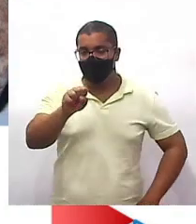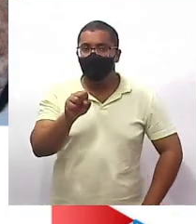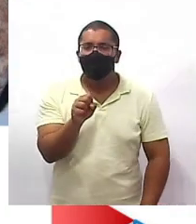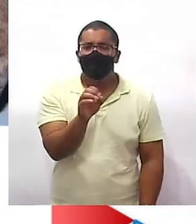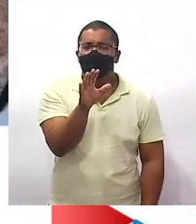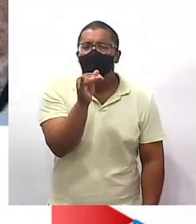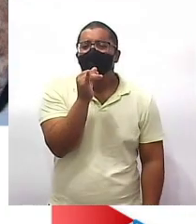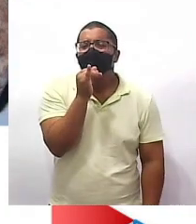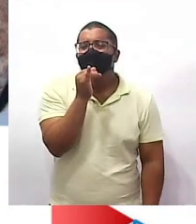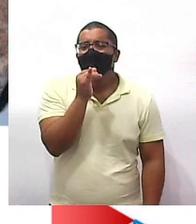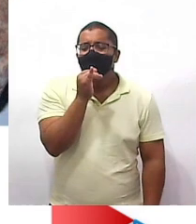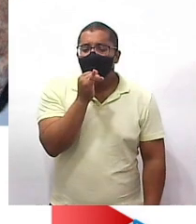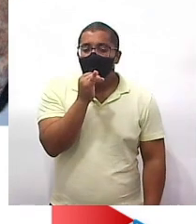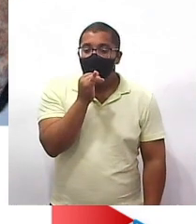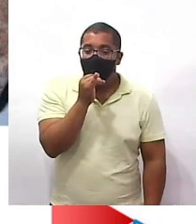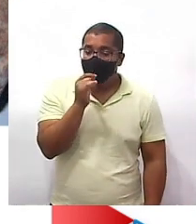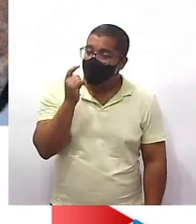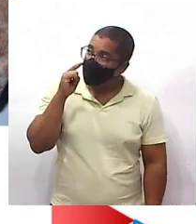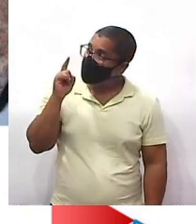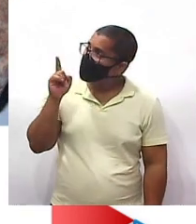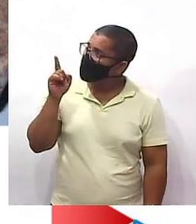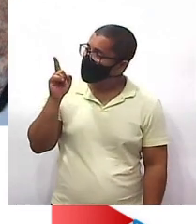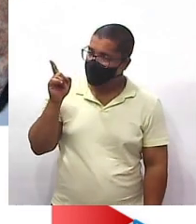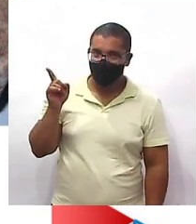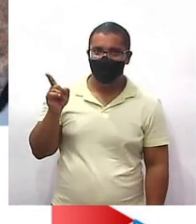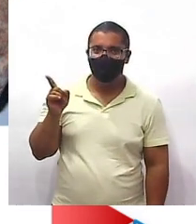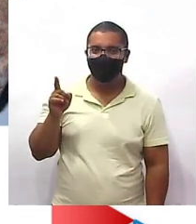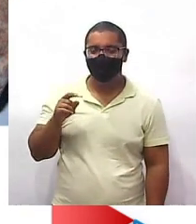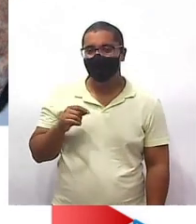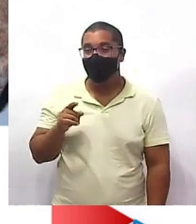tem exemplos dessas rochas que são